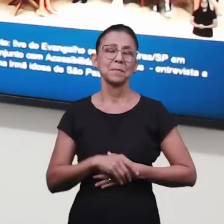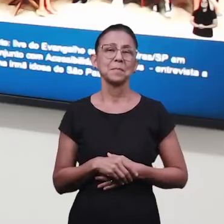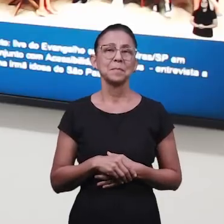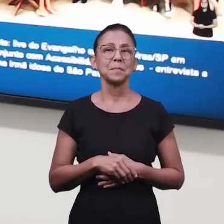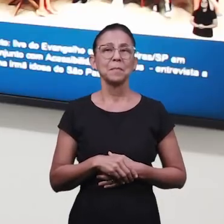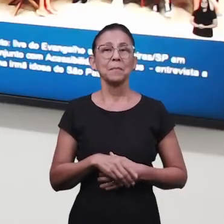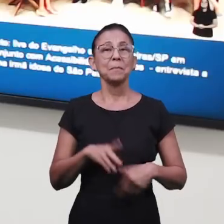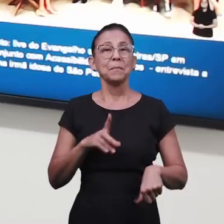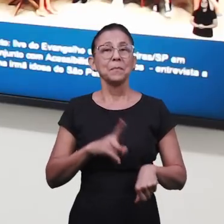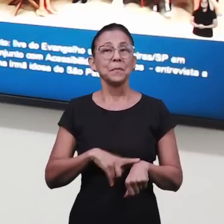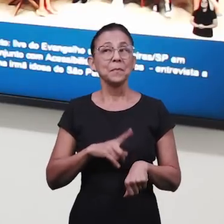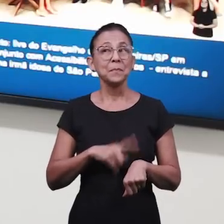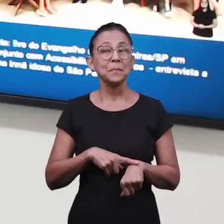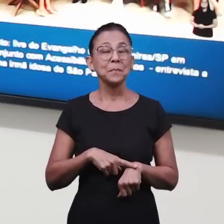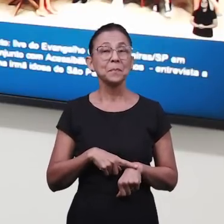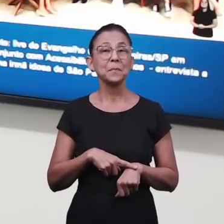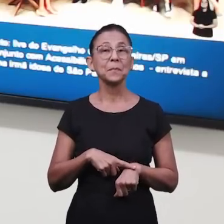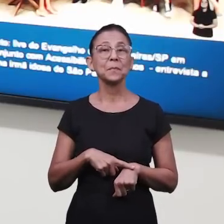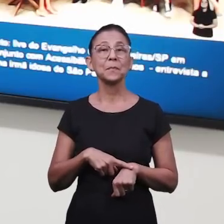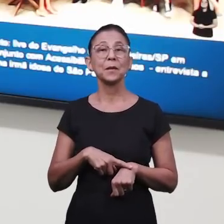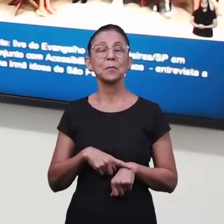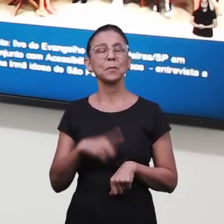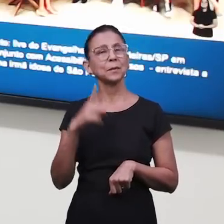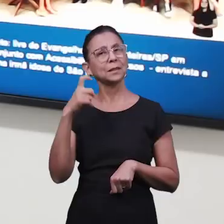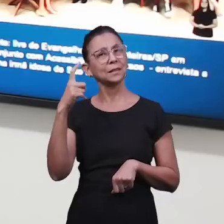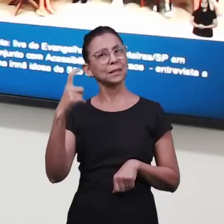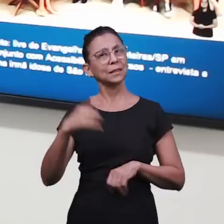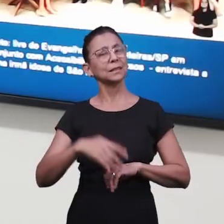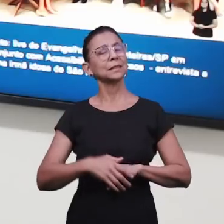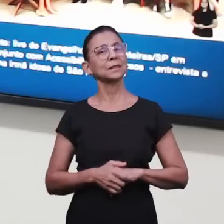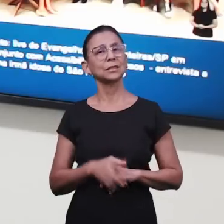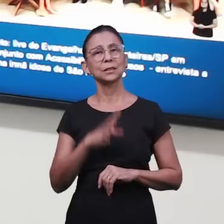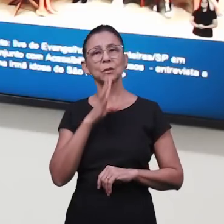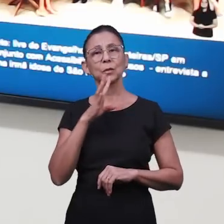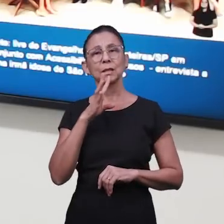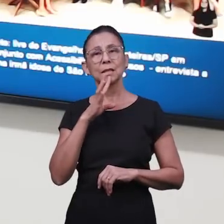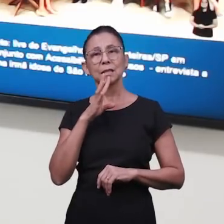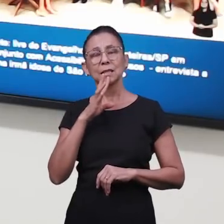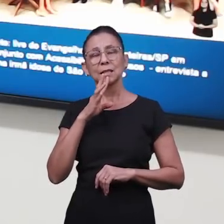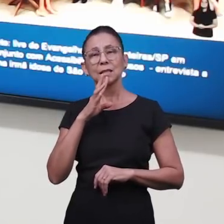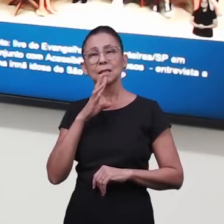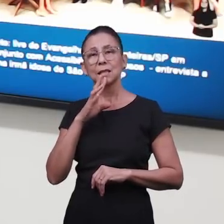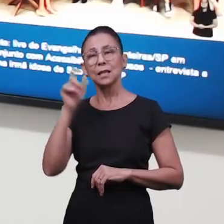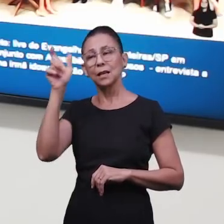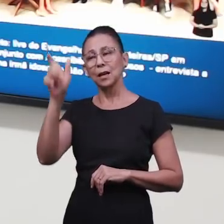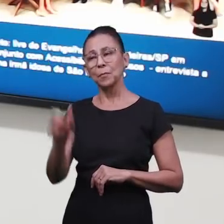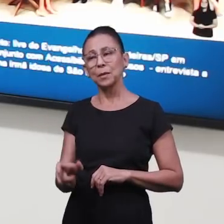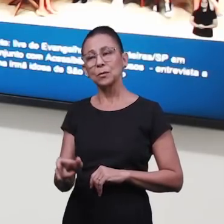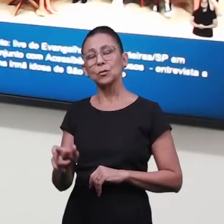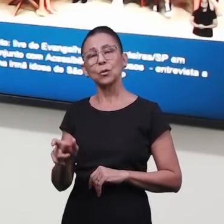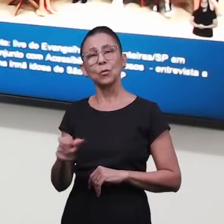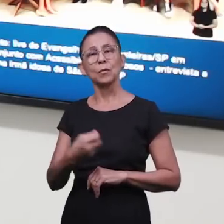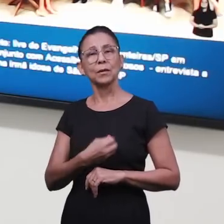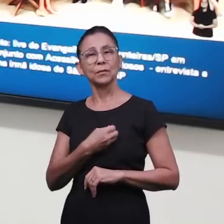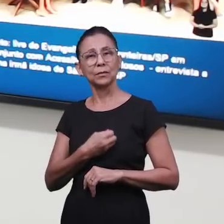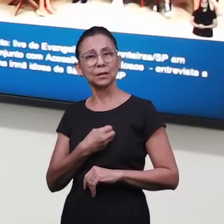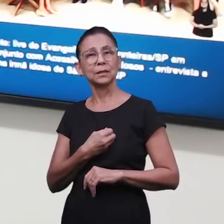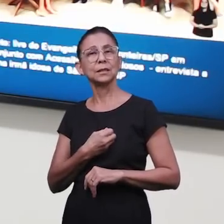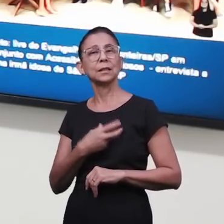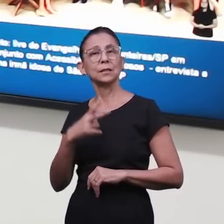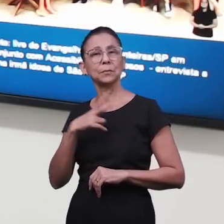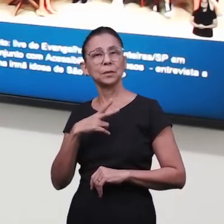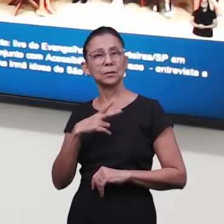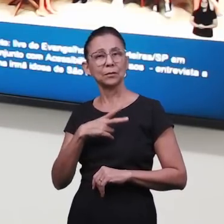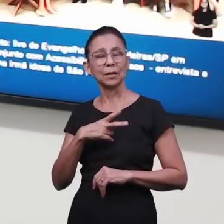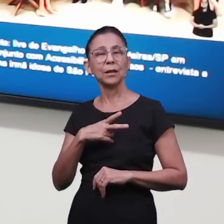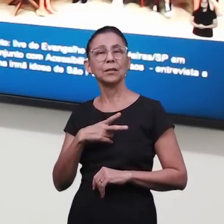momento interessante de conhecimento da história do ancião ou da anciã na igreja. Muitas vezes o idoso, por razões de saúde,